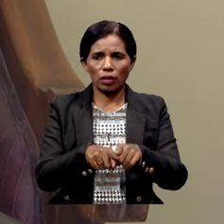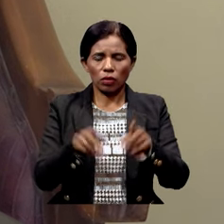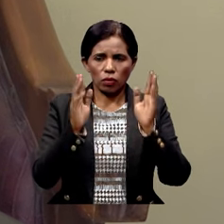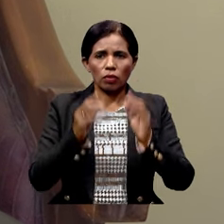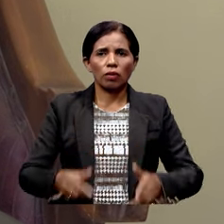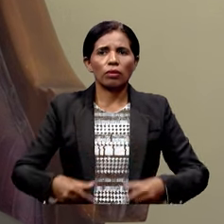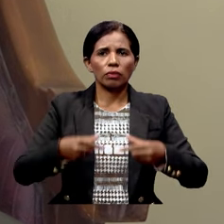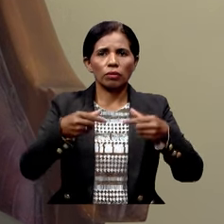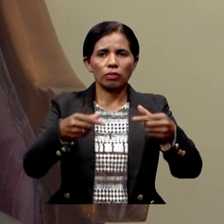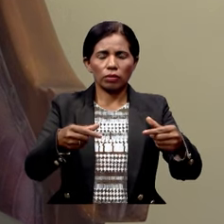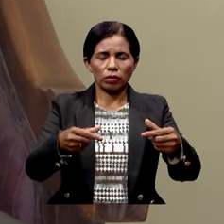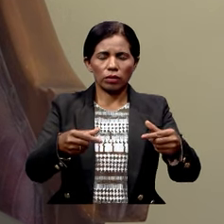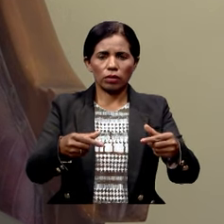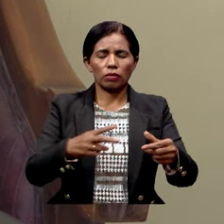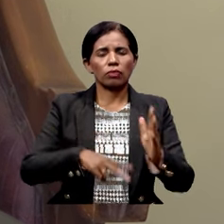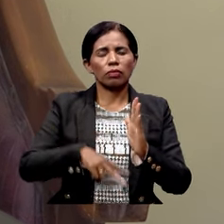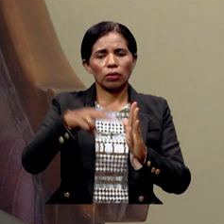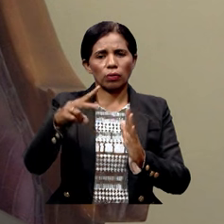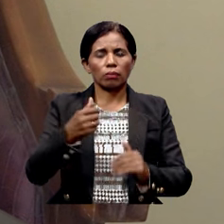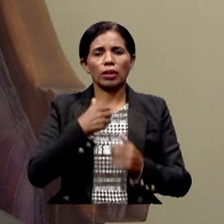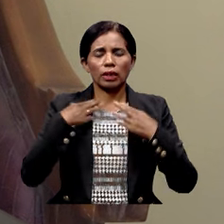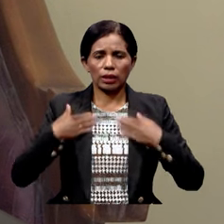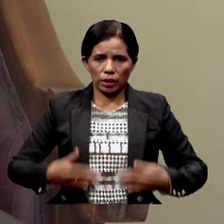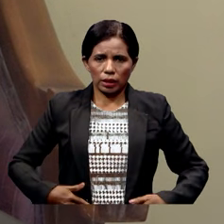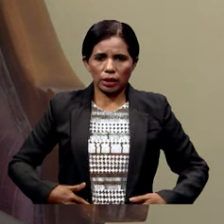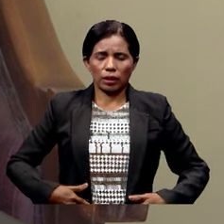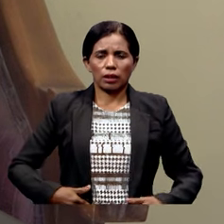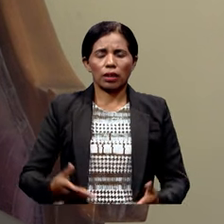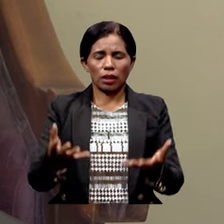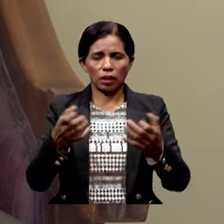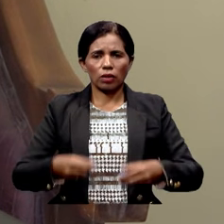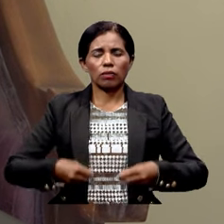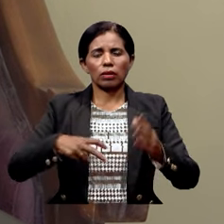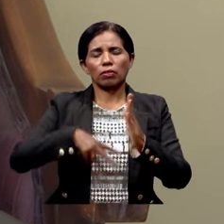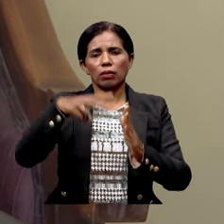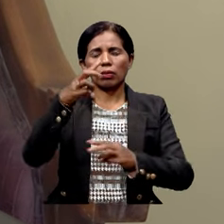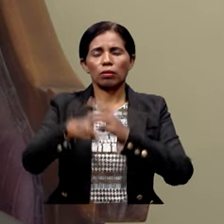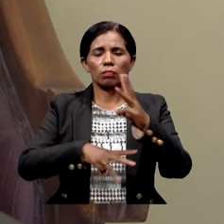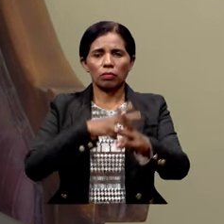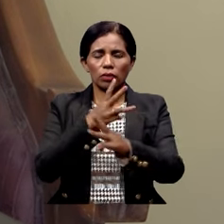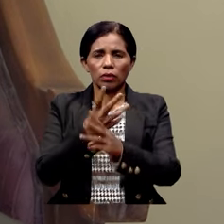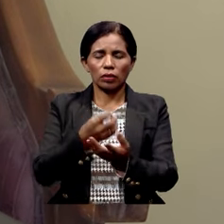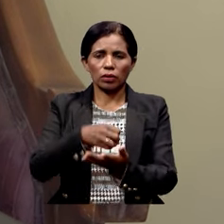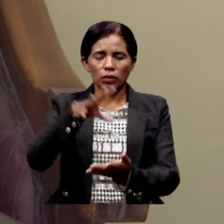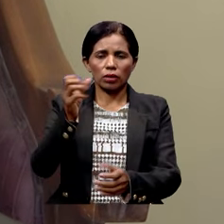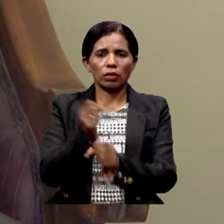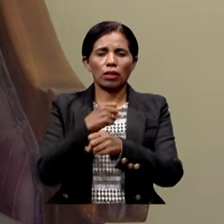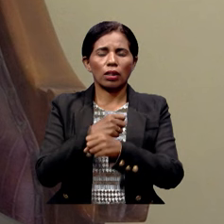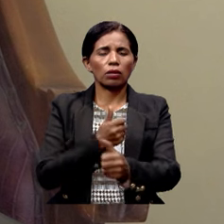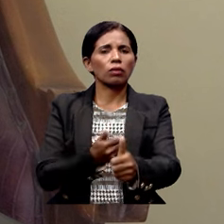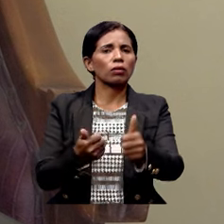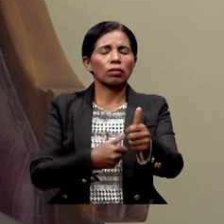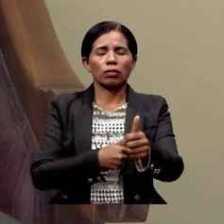valor, ba isso nina a cara, ka, ou folha, o valor, ba mundo, nina, recursões, o regalo, tu não sai, a não